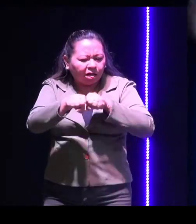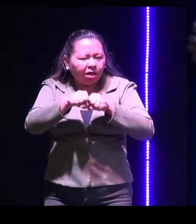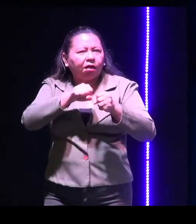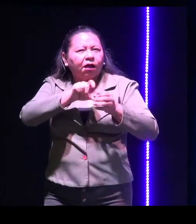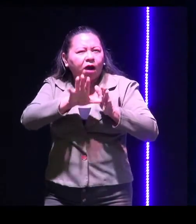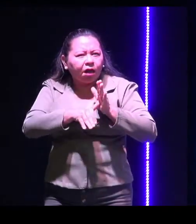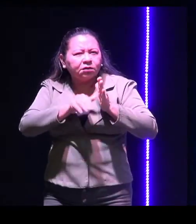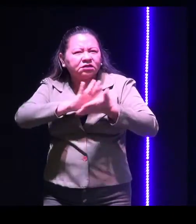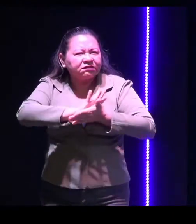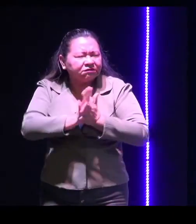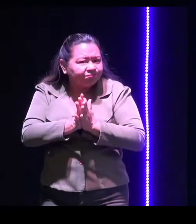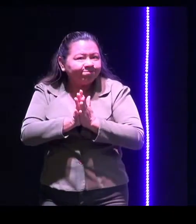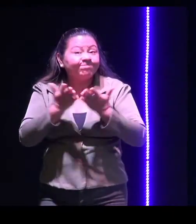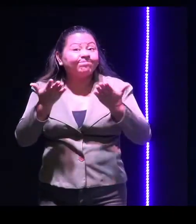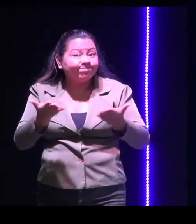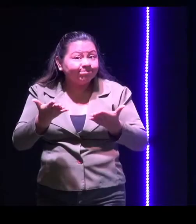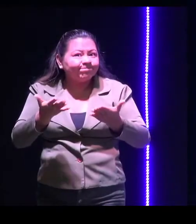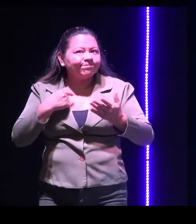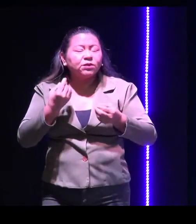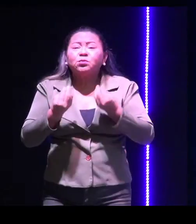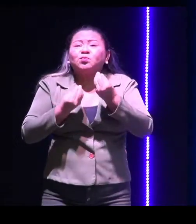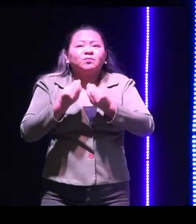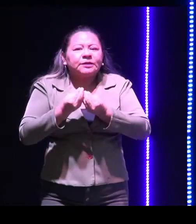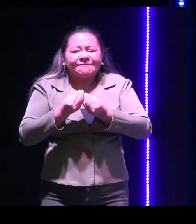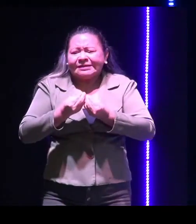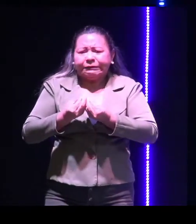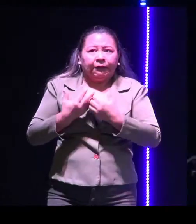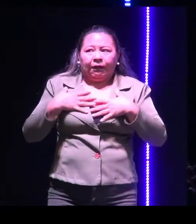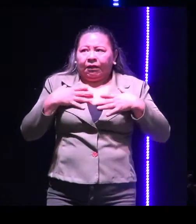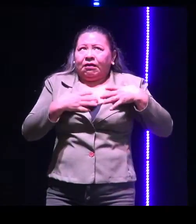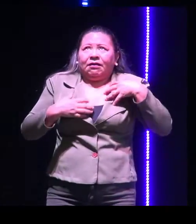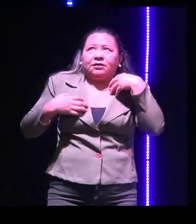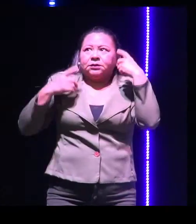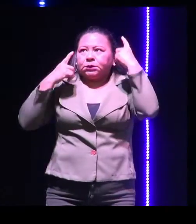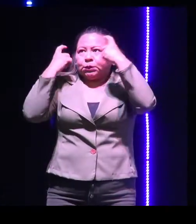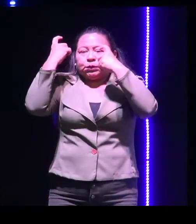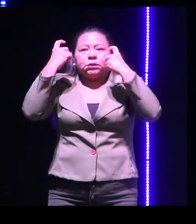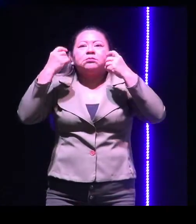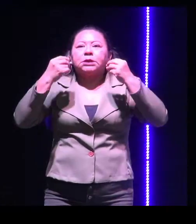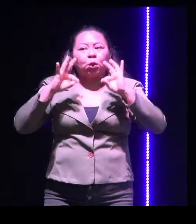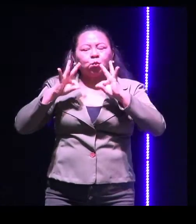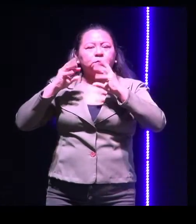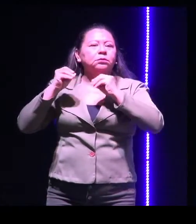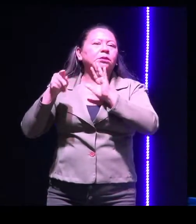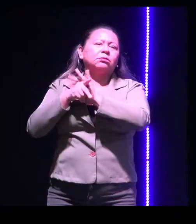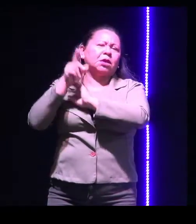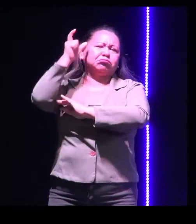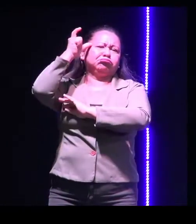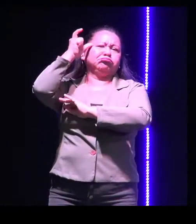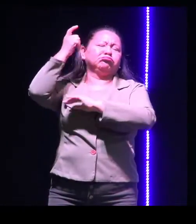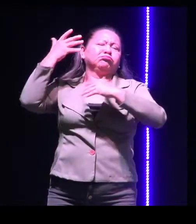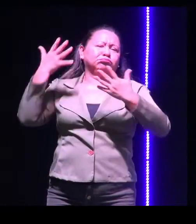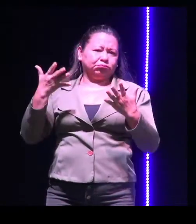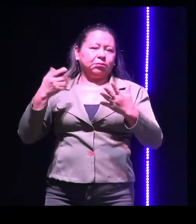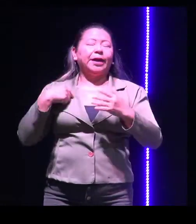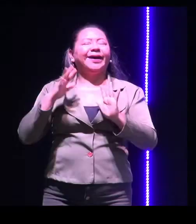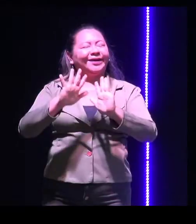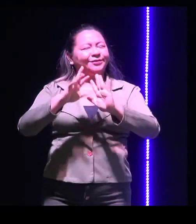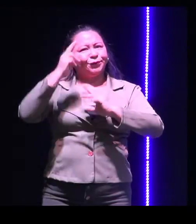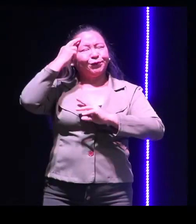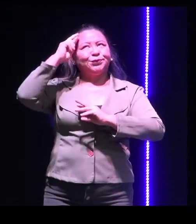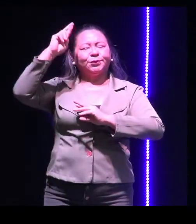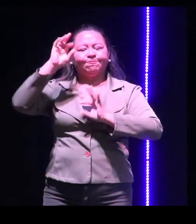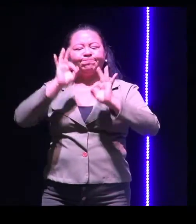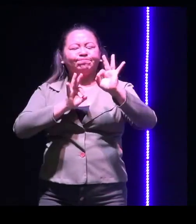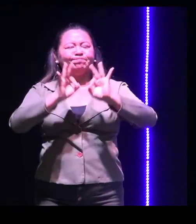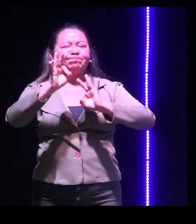Nos destruir, nos matar, causar pânico e medo em cada um de nós. Mas o Senhor, o